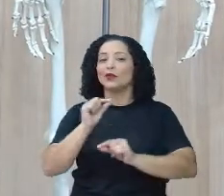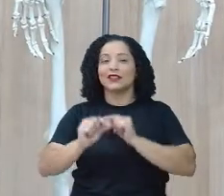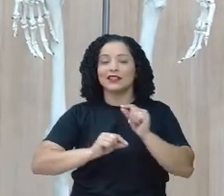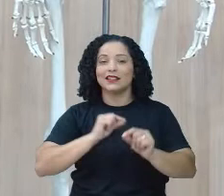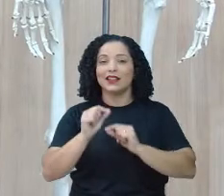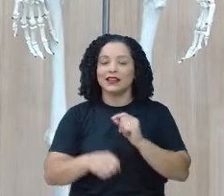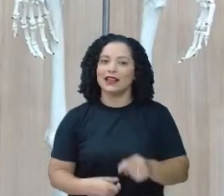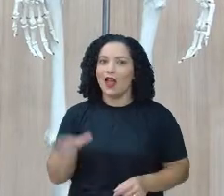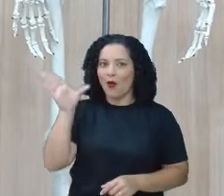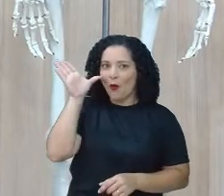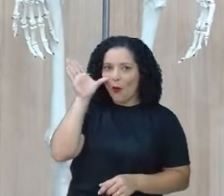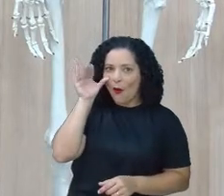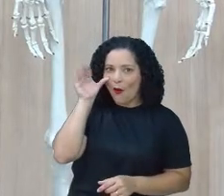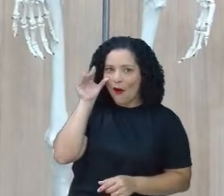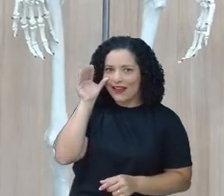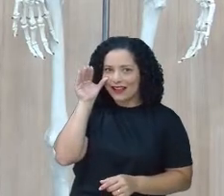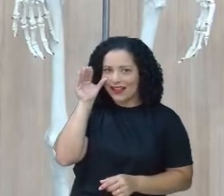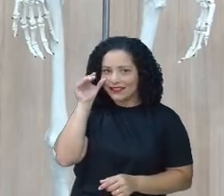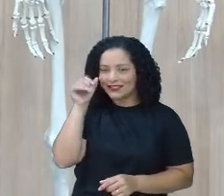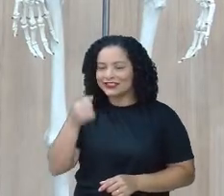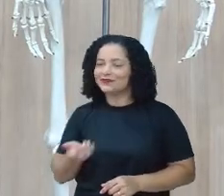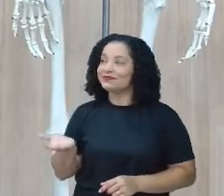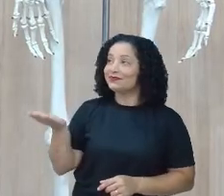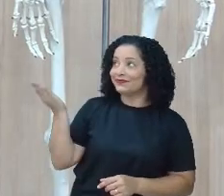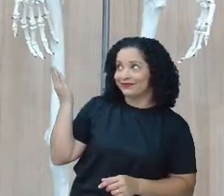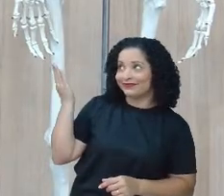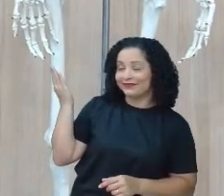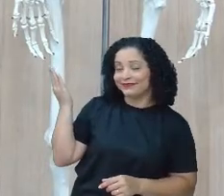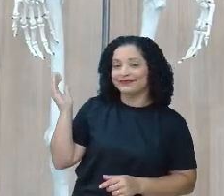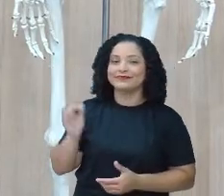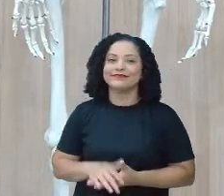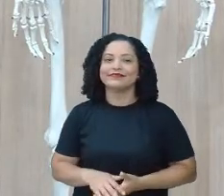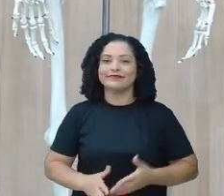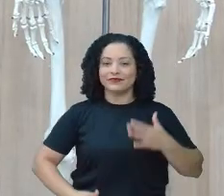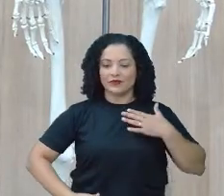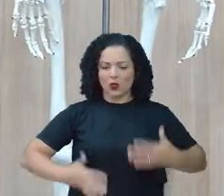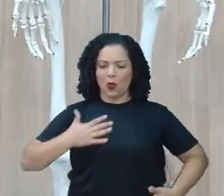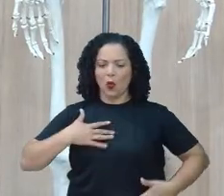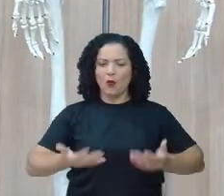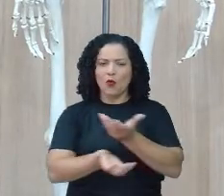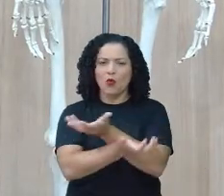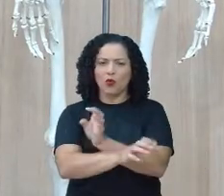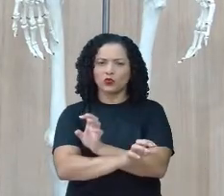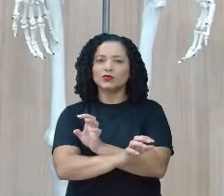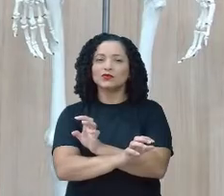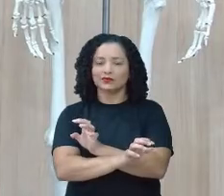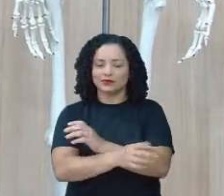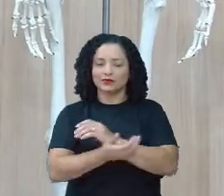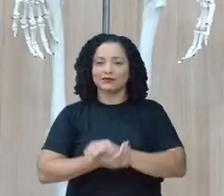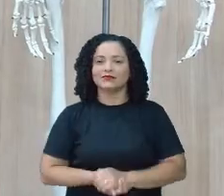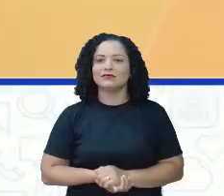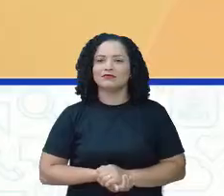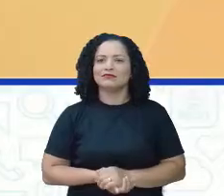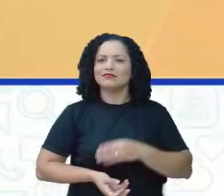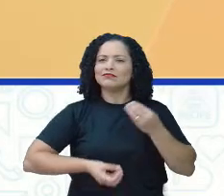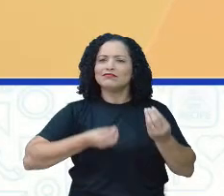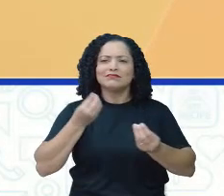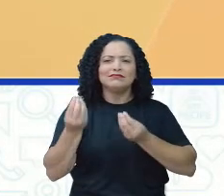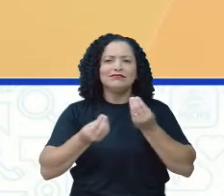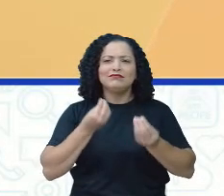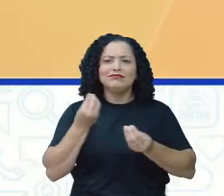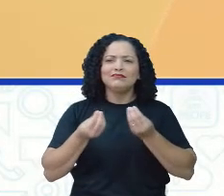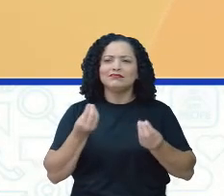algumas curiosidades a respeito aí do nosso esqueleto. Como assim, professora? O esqueleto,